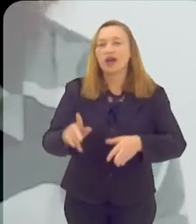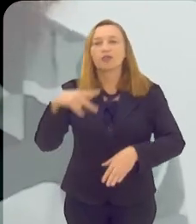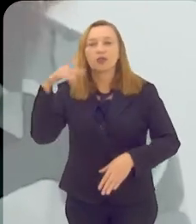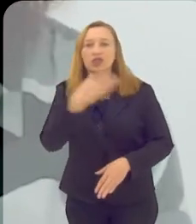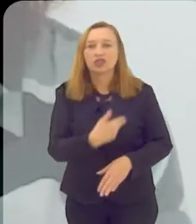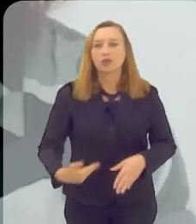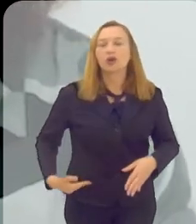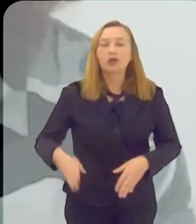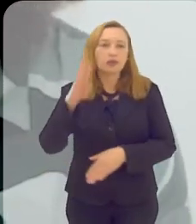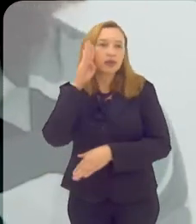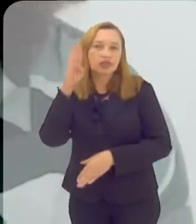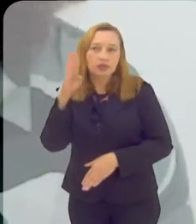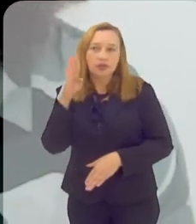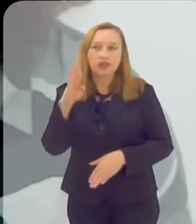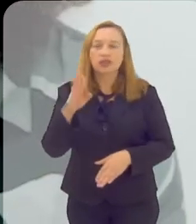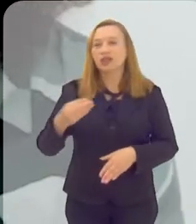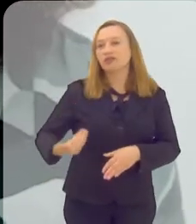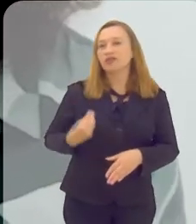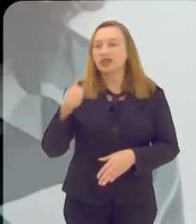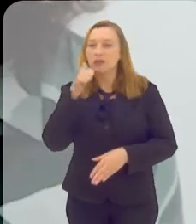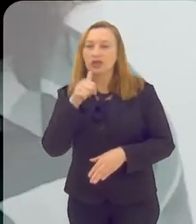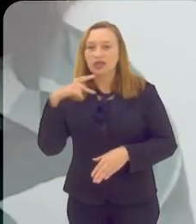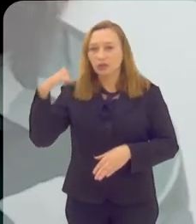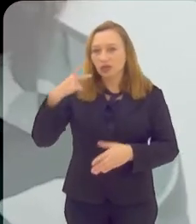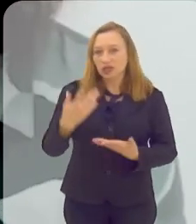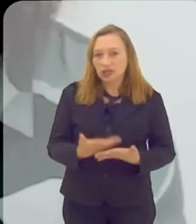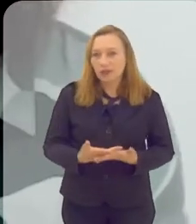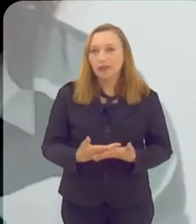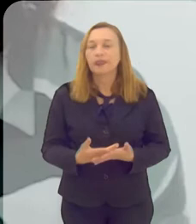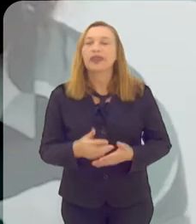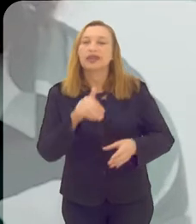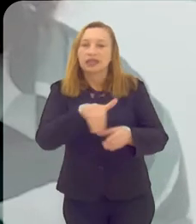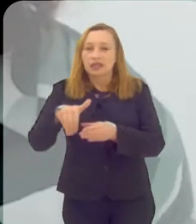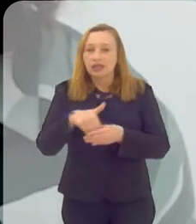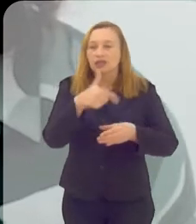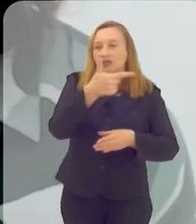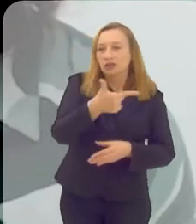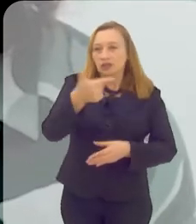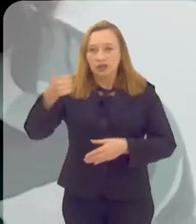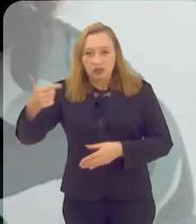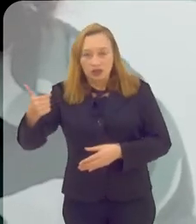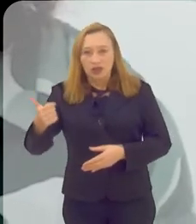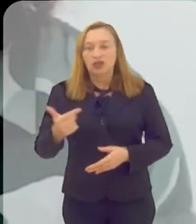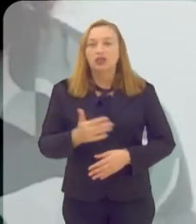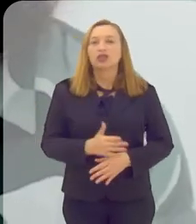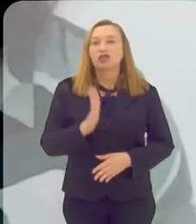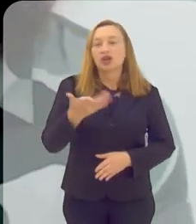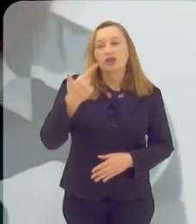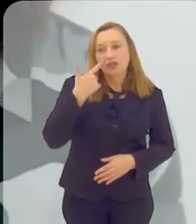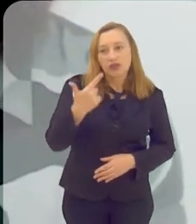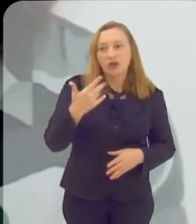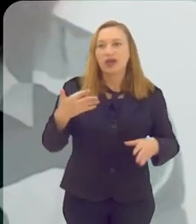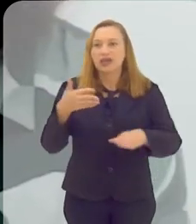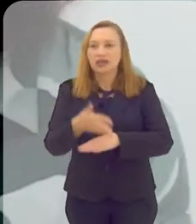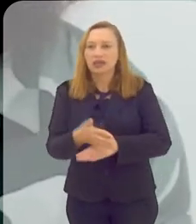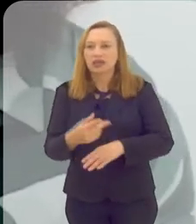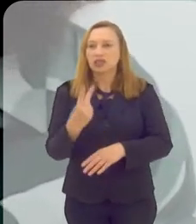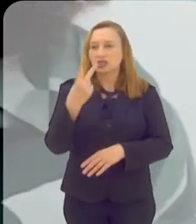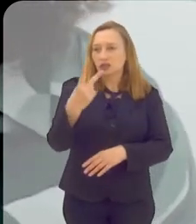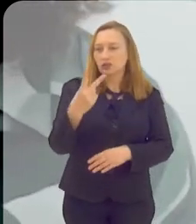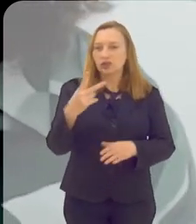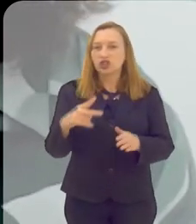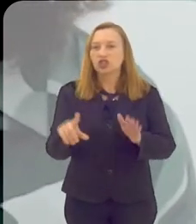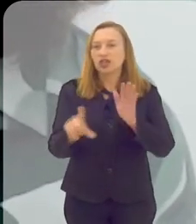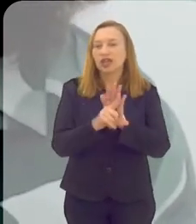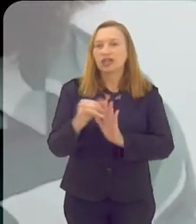da política pública, né? E principalmente da participação da mulher na política. Nessas eleições de 2022, a gente já viu a entrada